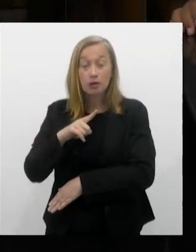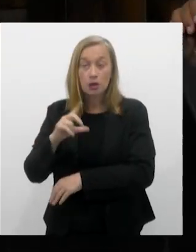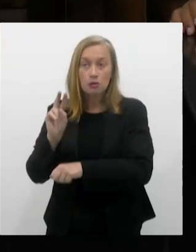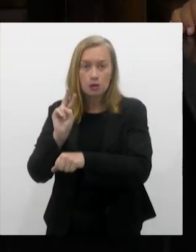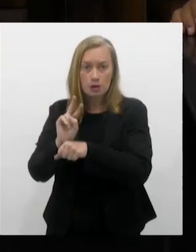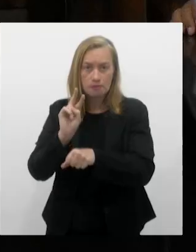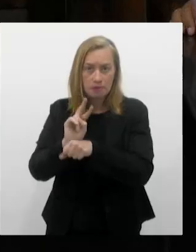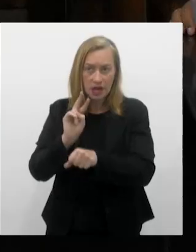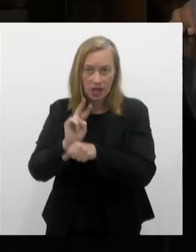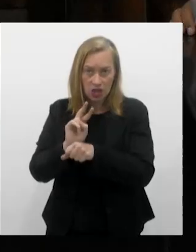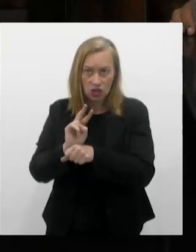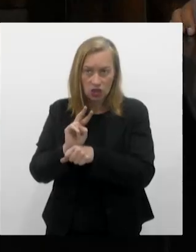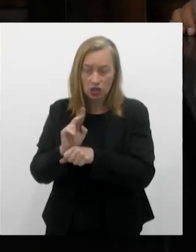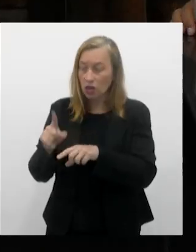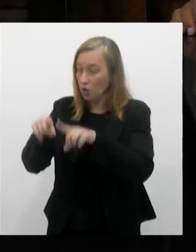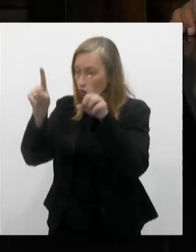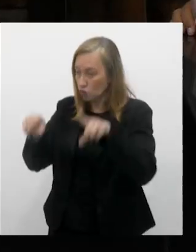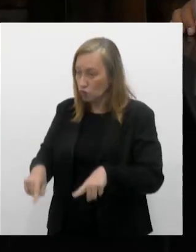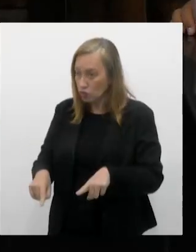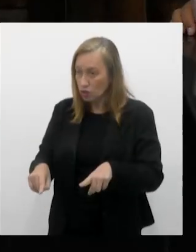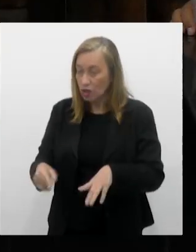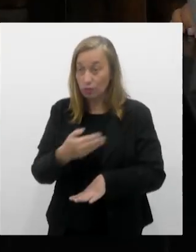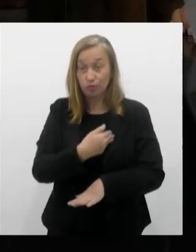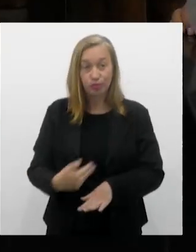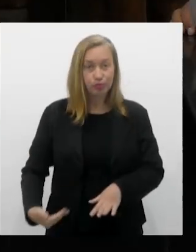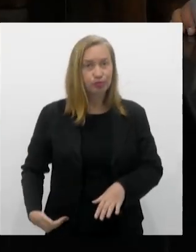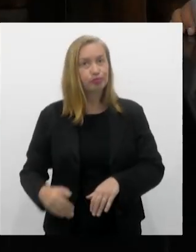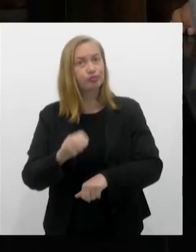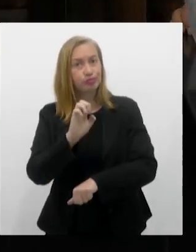aos funcionários públicos do Estado.